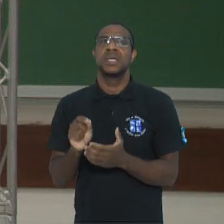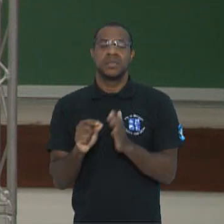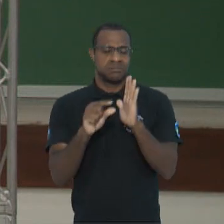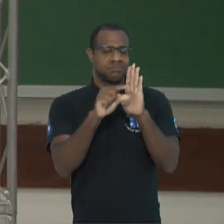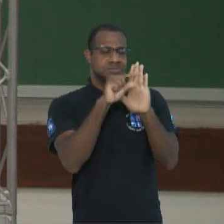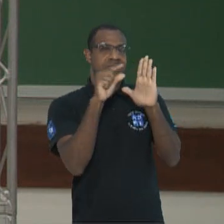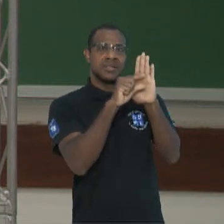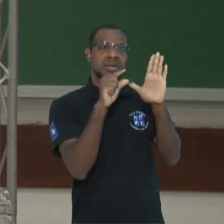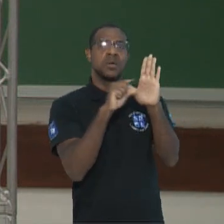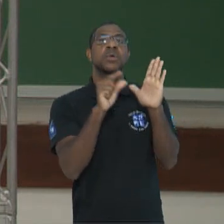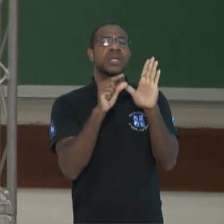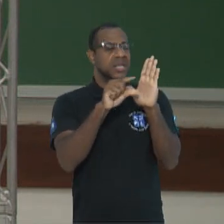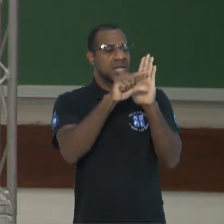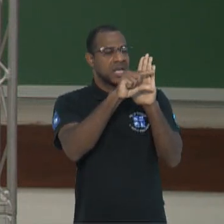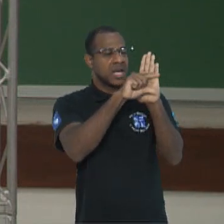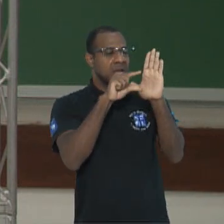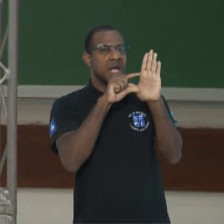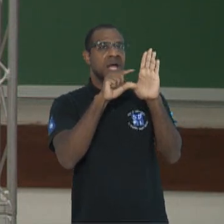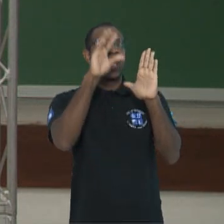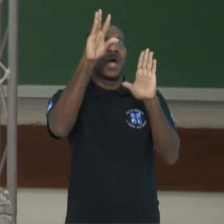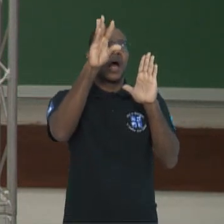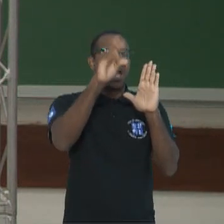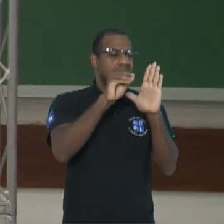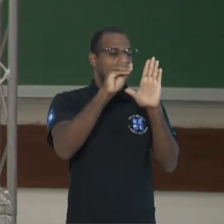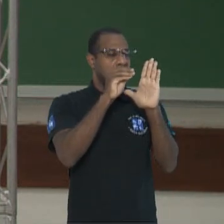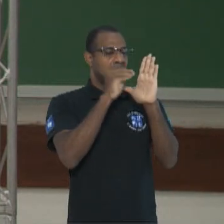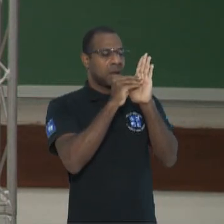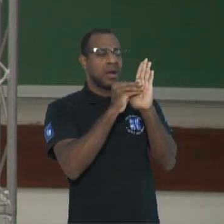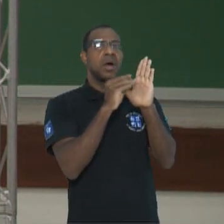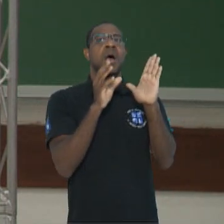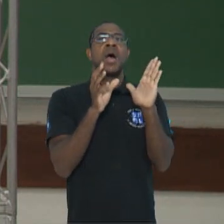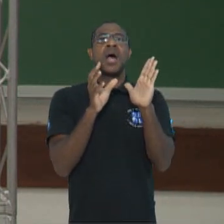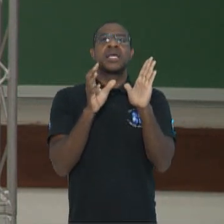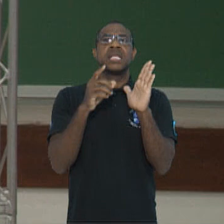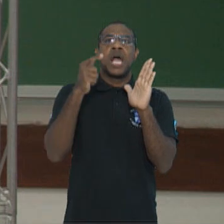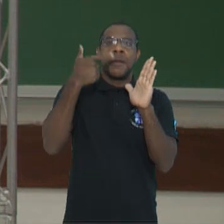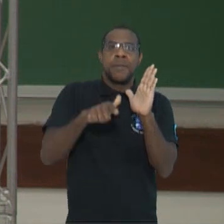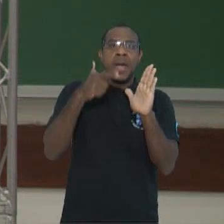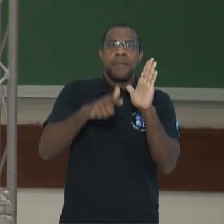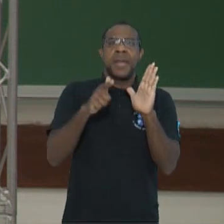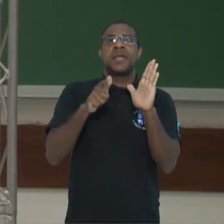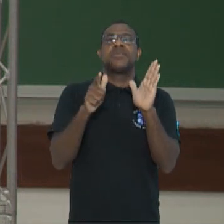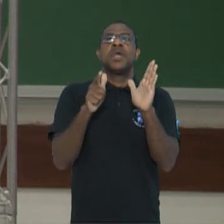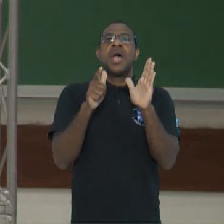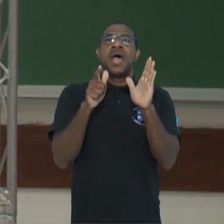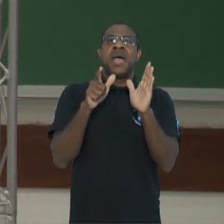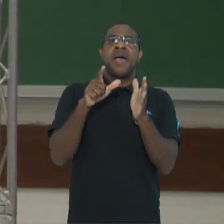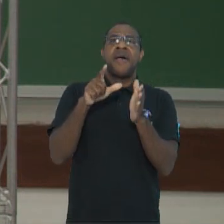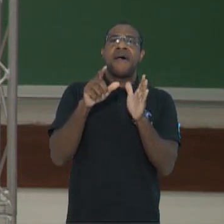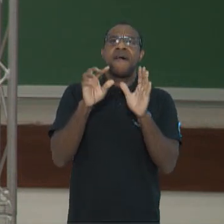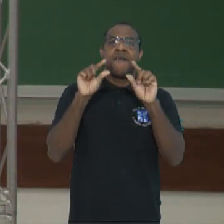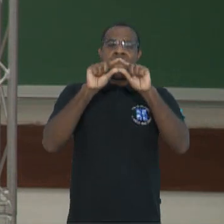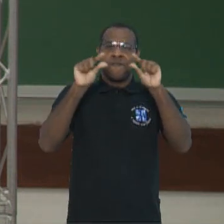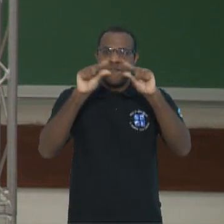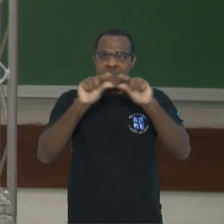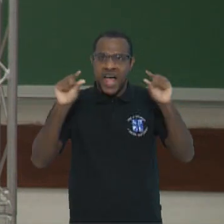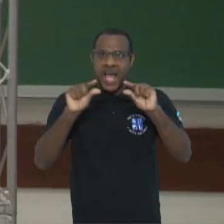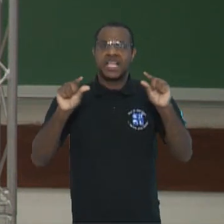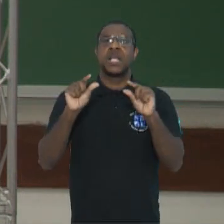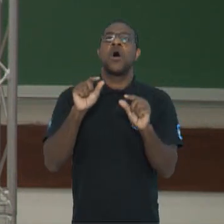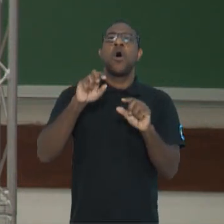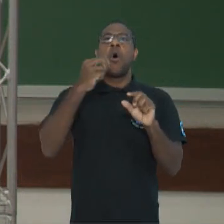uma cópia ou algo que se repete, um grupo de palavras ou um conjunto de frases, geralmente indicando